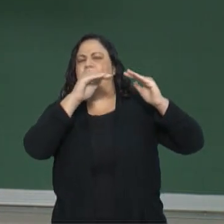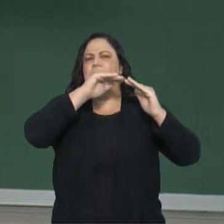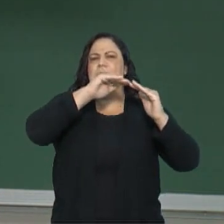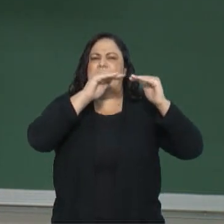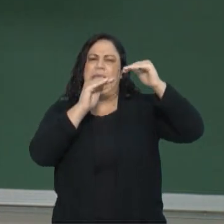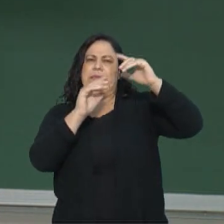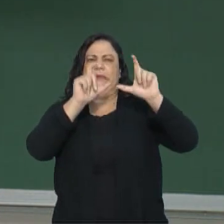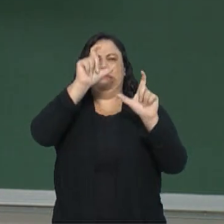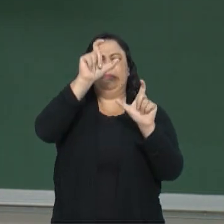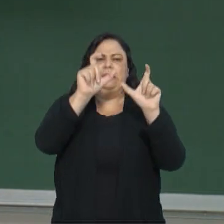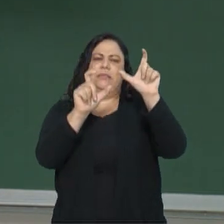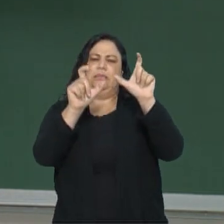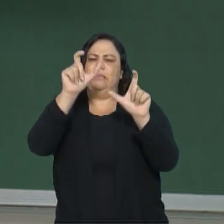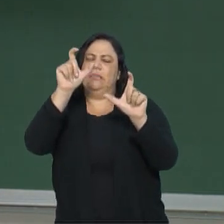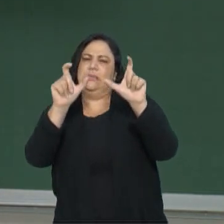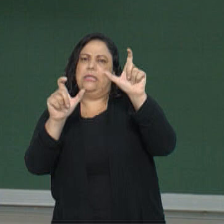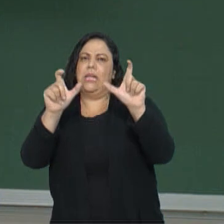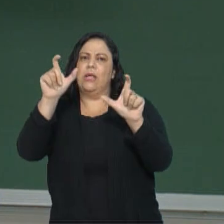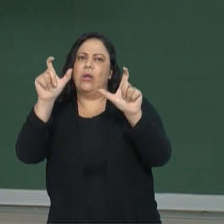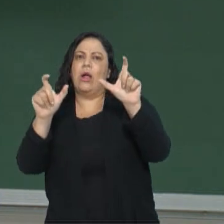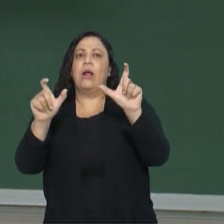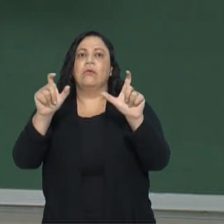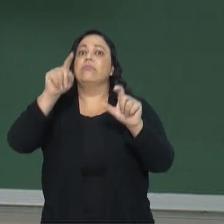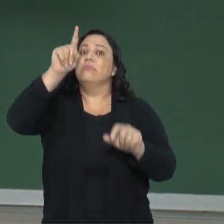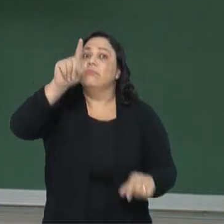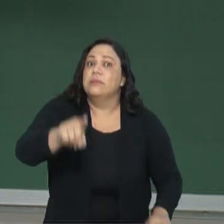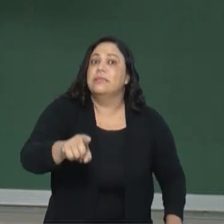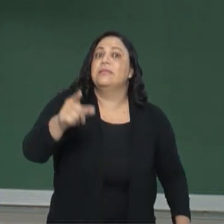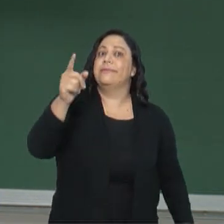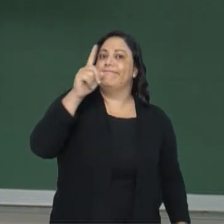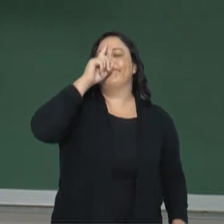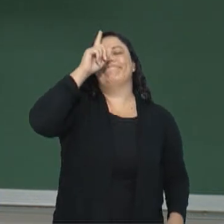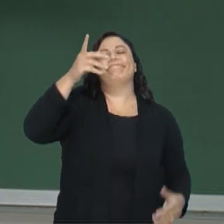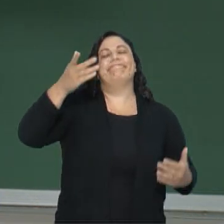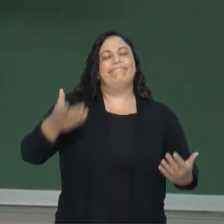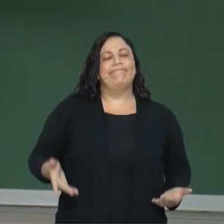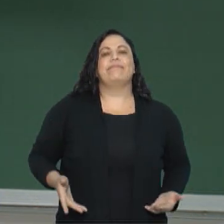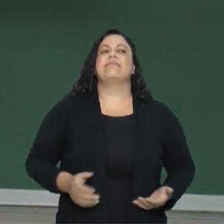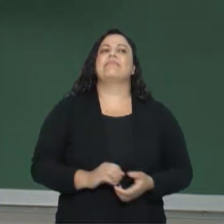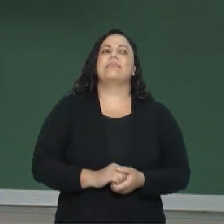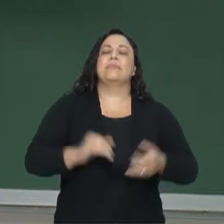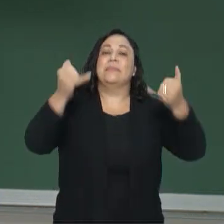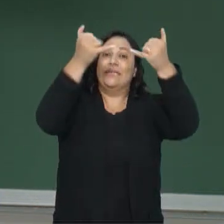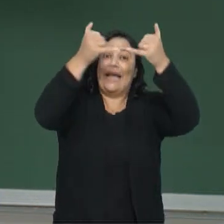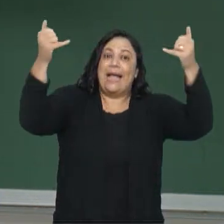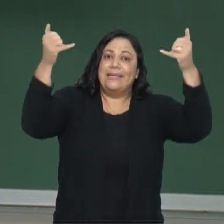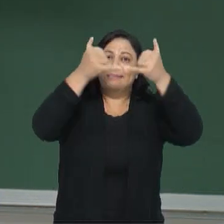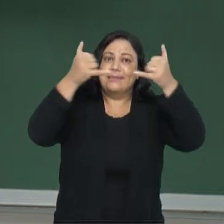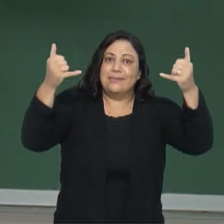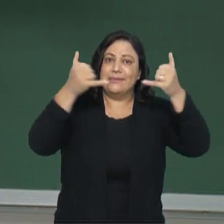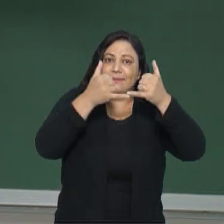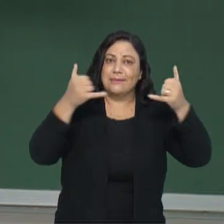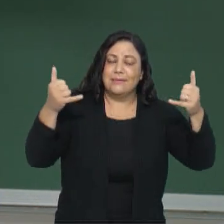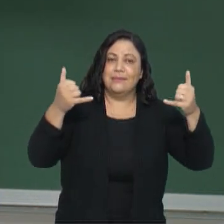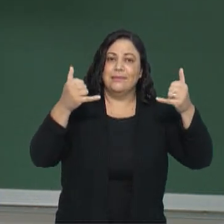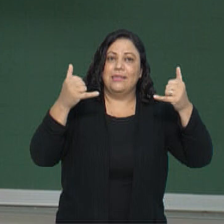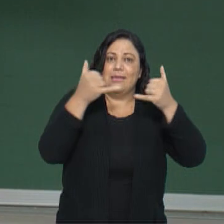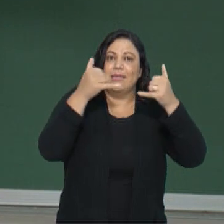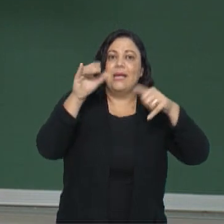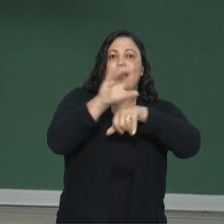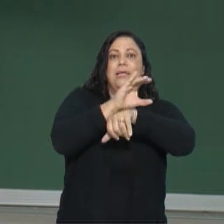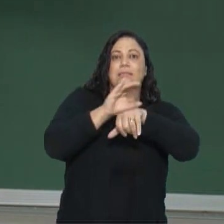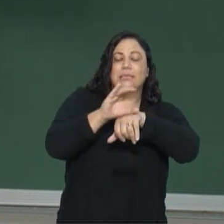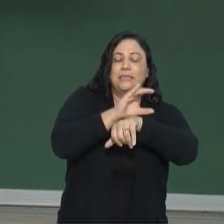Fabiano. E essa é a ideia desta imagem. As linhas